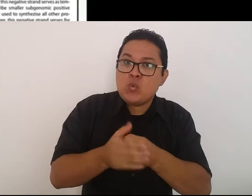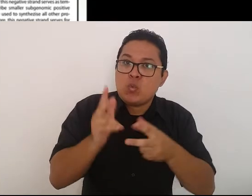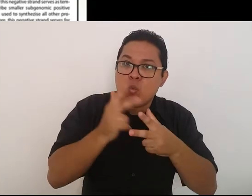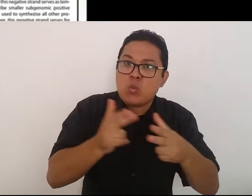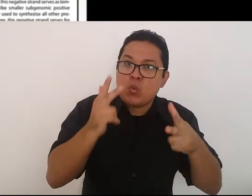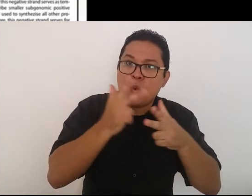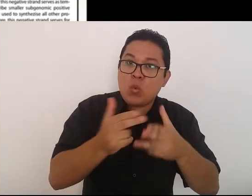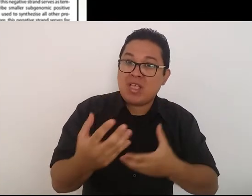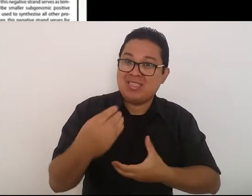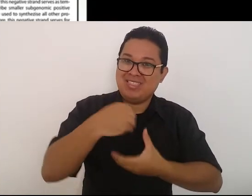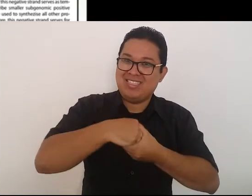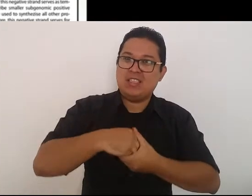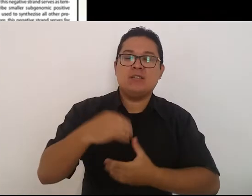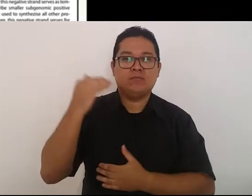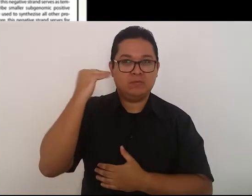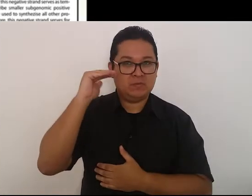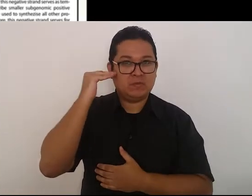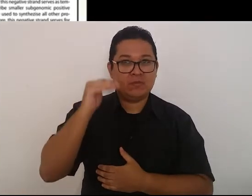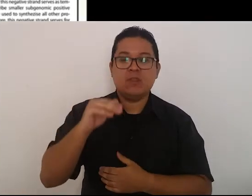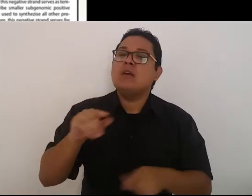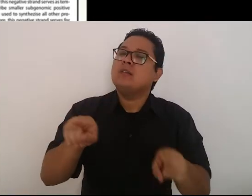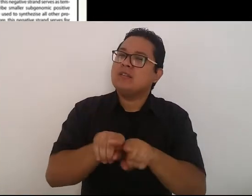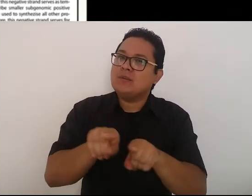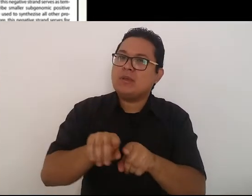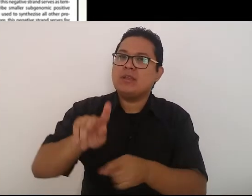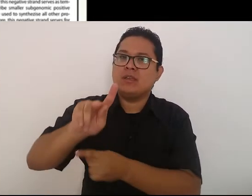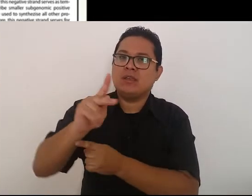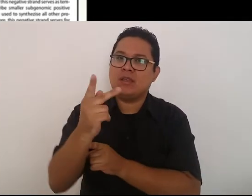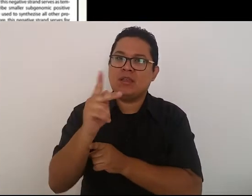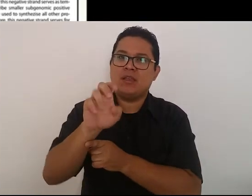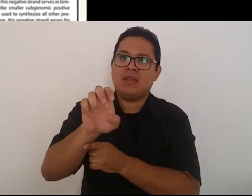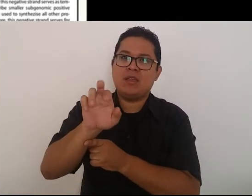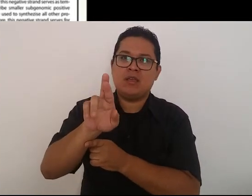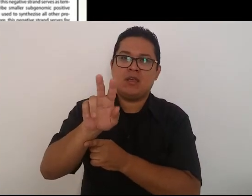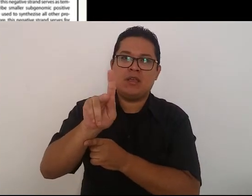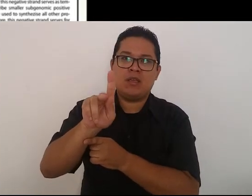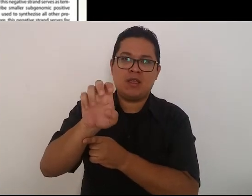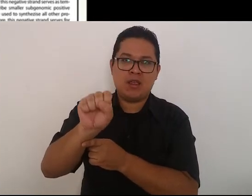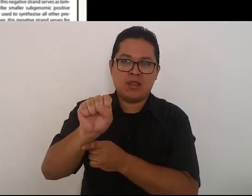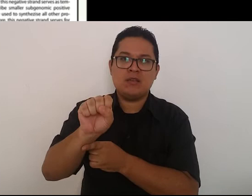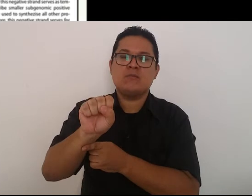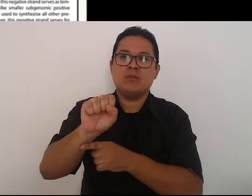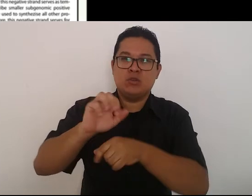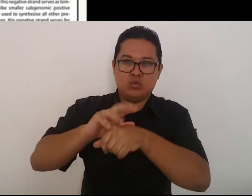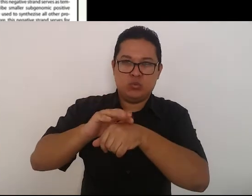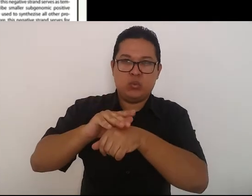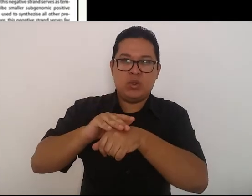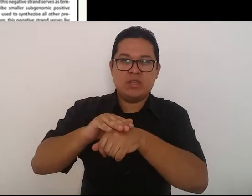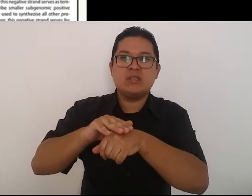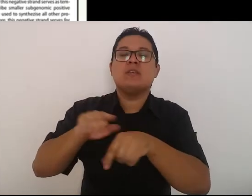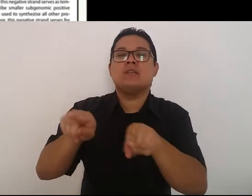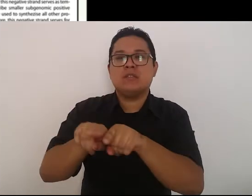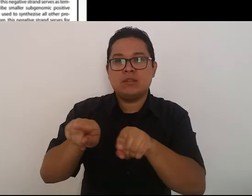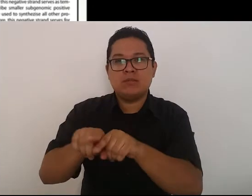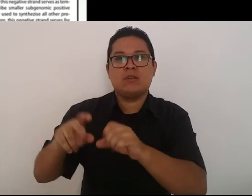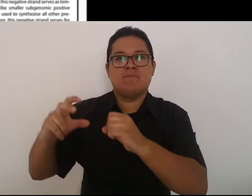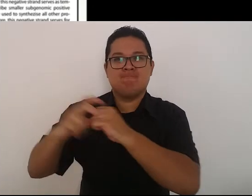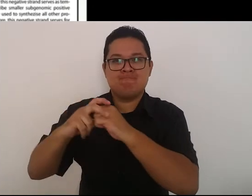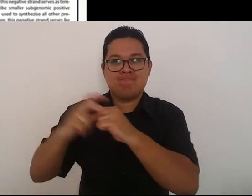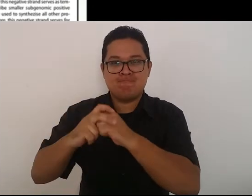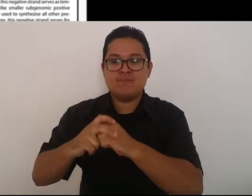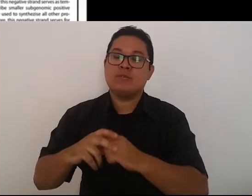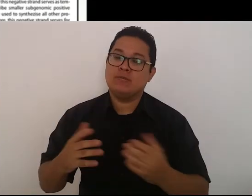muito difícil de ser garantido no da herpes, que é um vírus de DNA, ou no HIV, que é um vírus